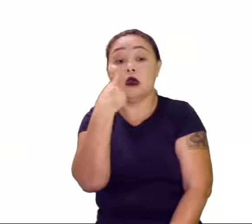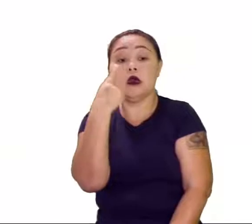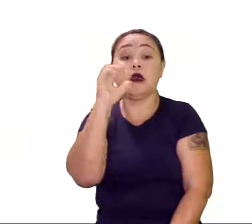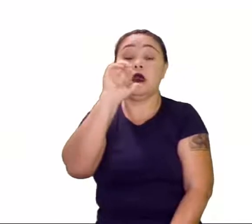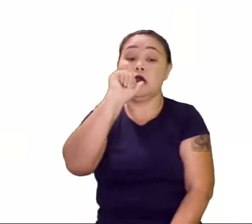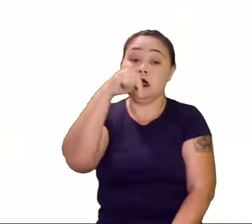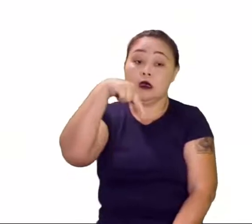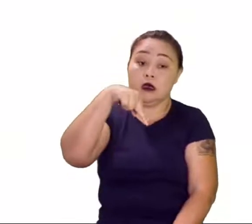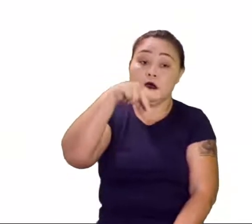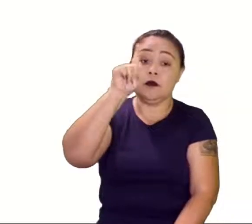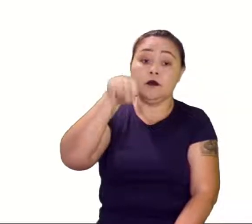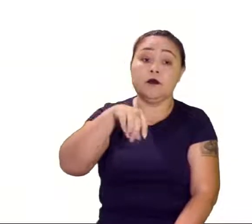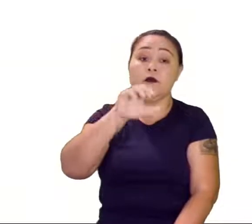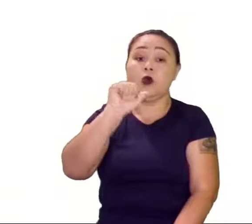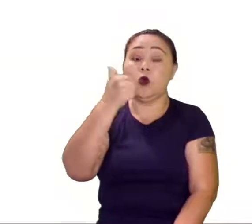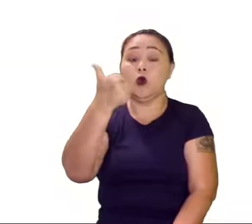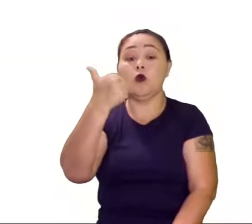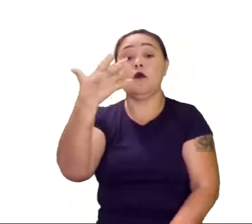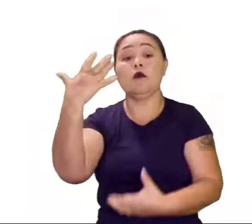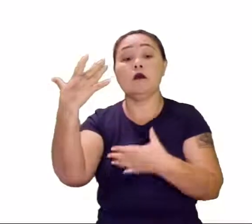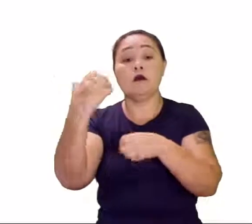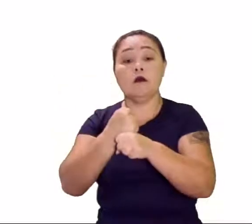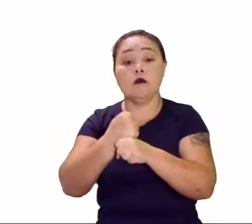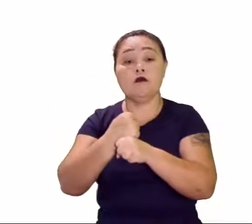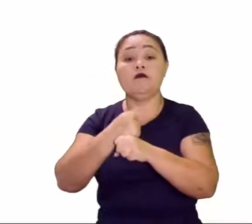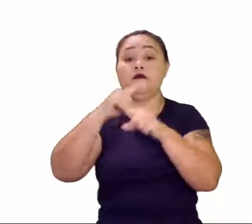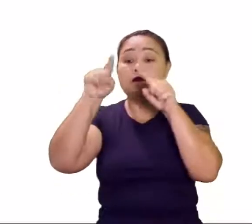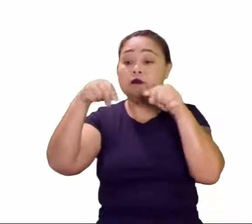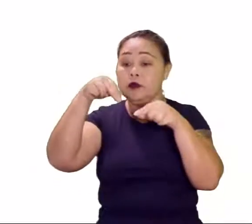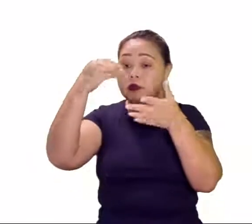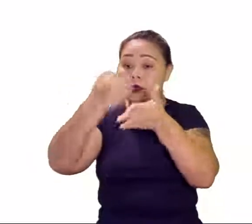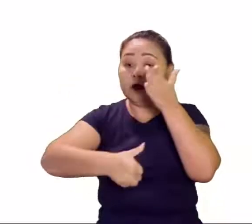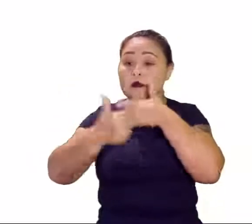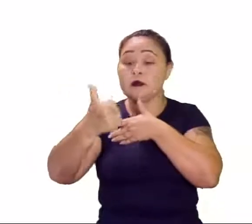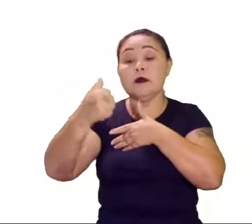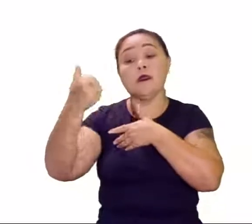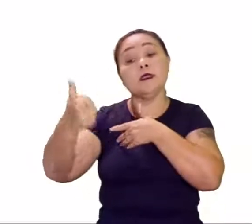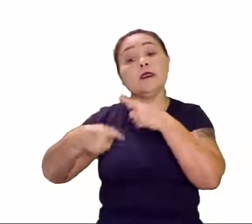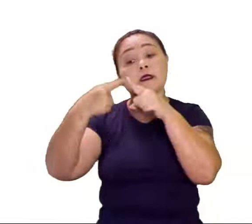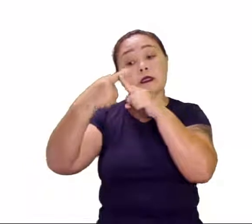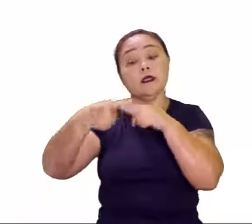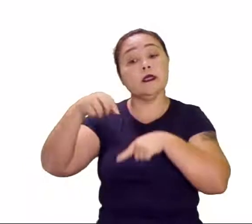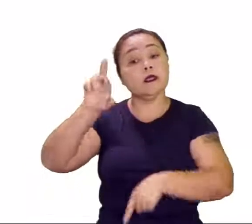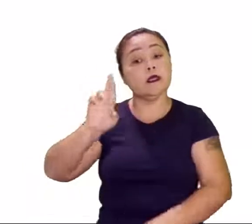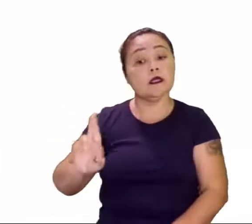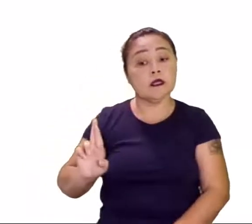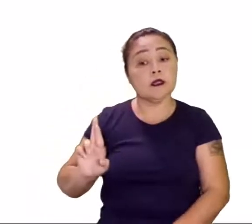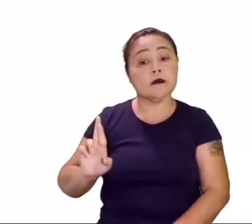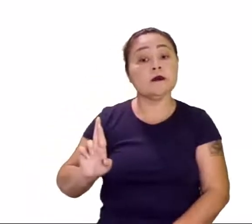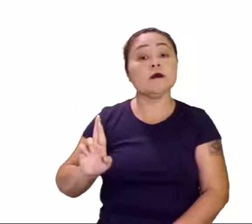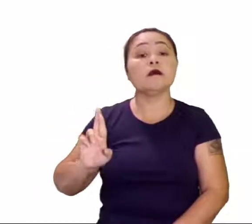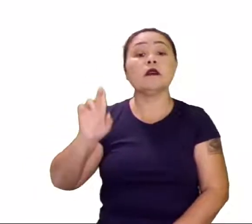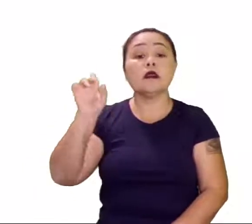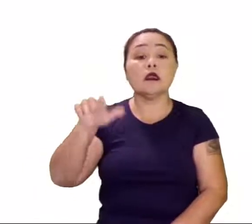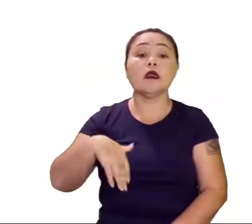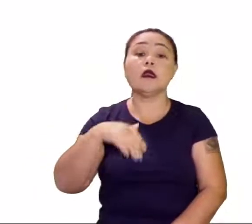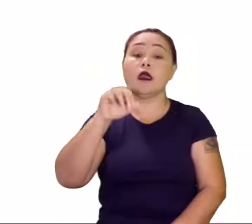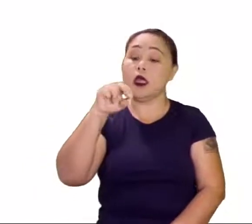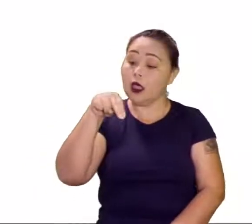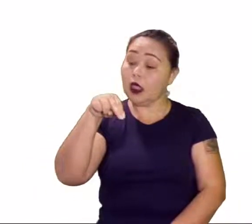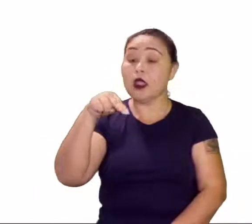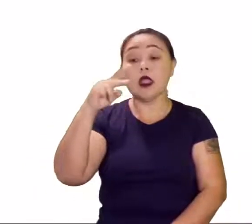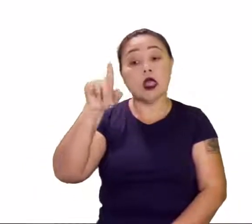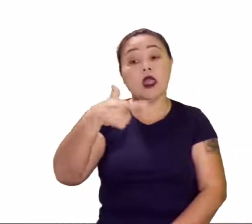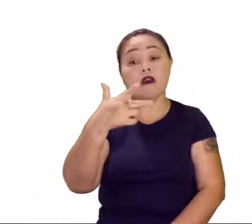AN é igual ao A1 mais N menos 1 vezes a razão. Quem é o N? O N é